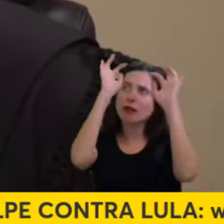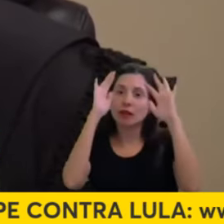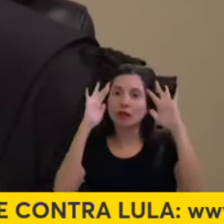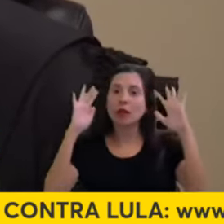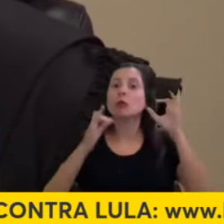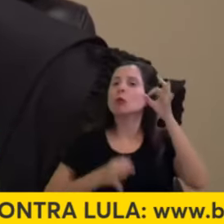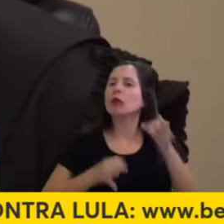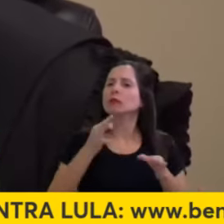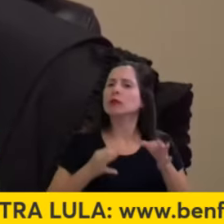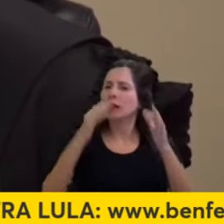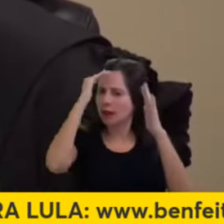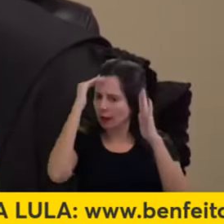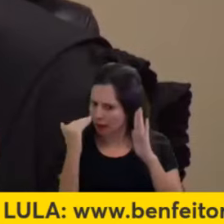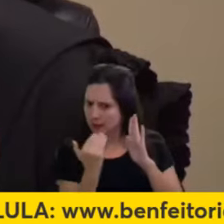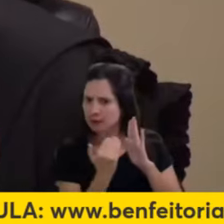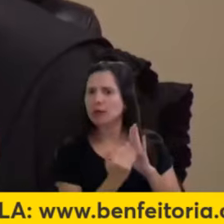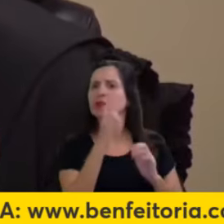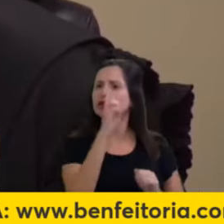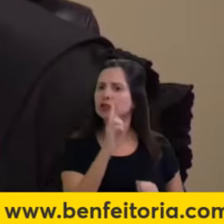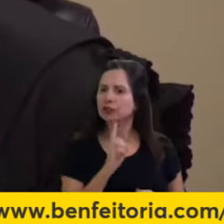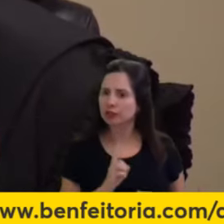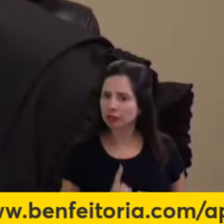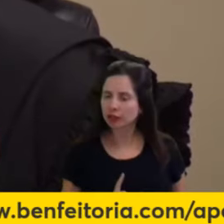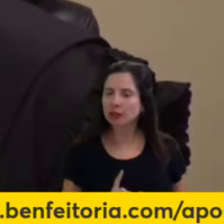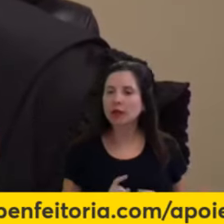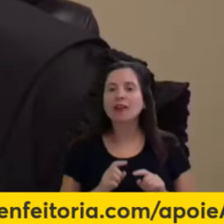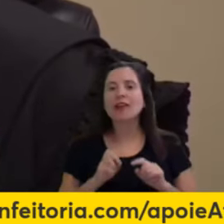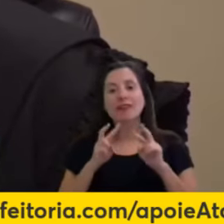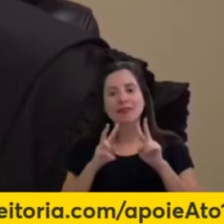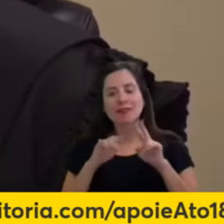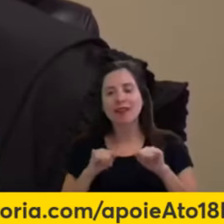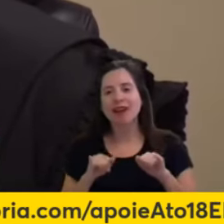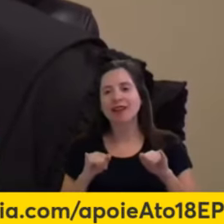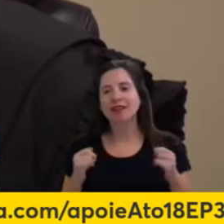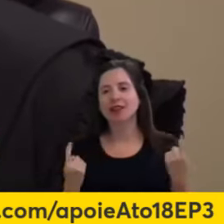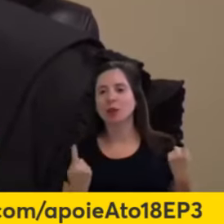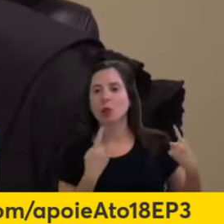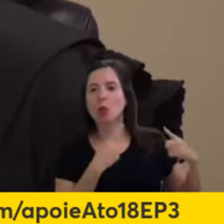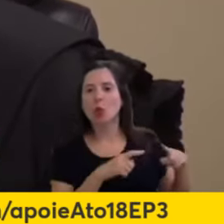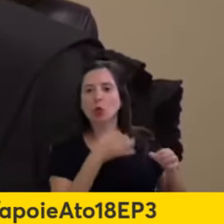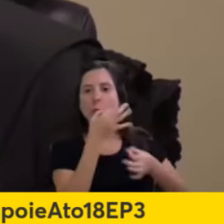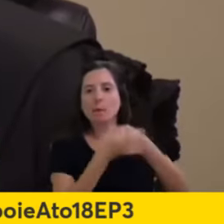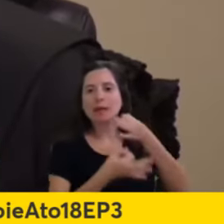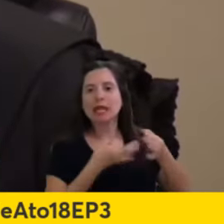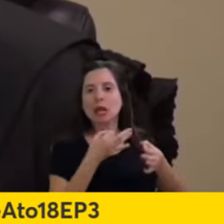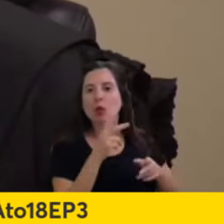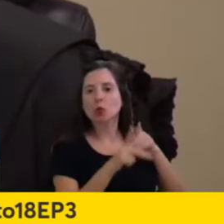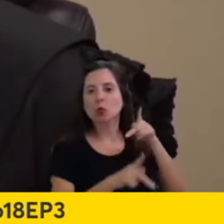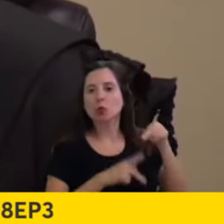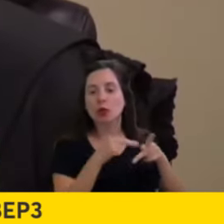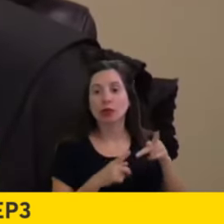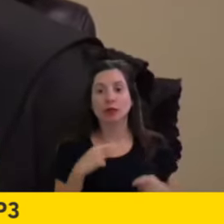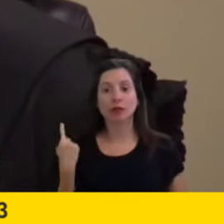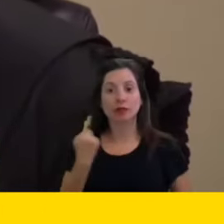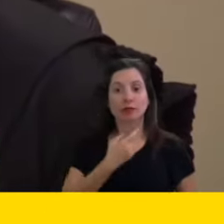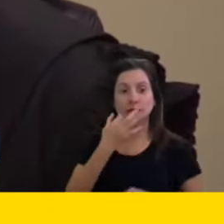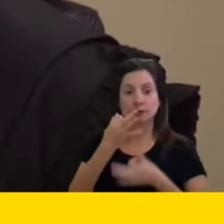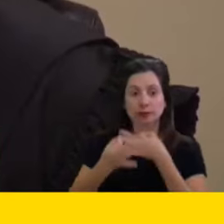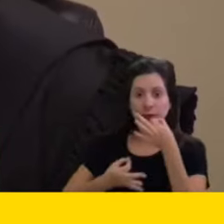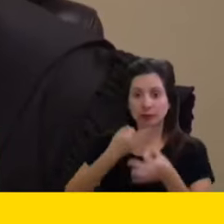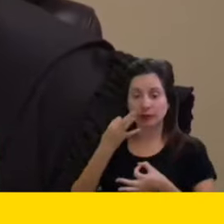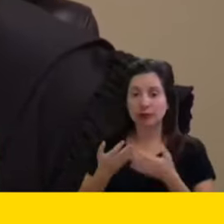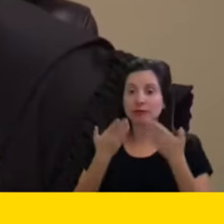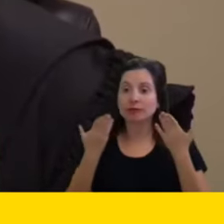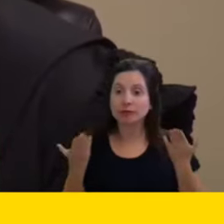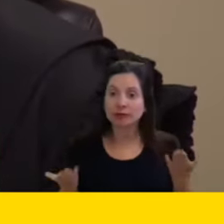será sempre incômoda frequentemente irá Contrariar a opinião pública e a nossa opinião no entanto em